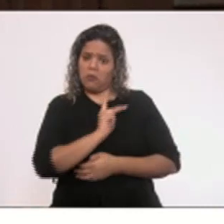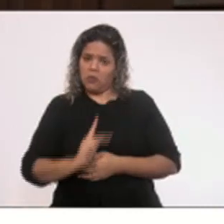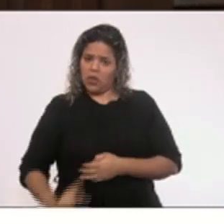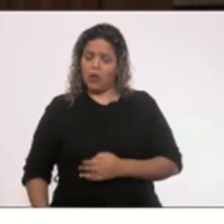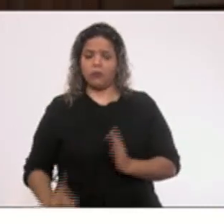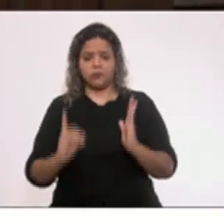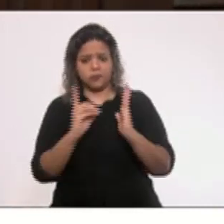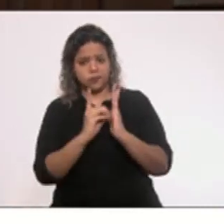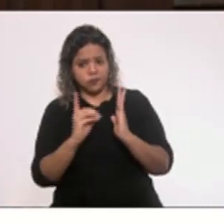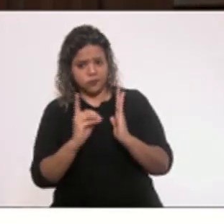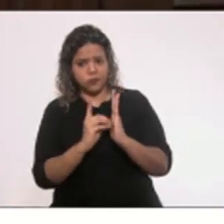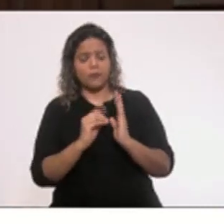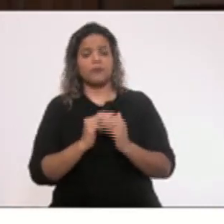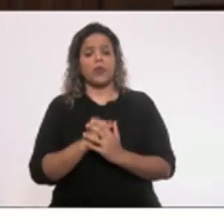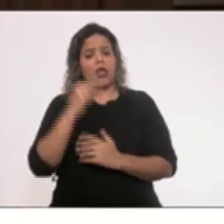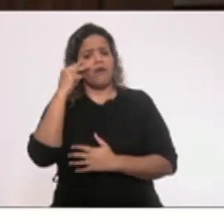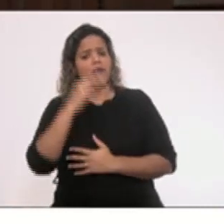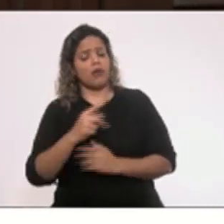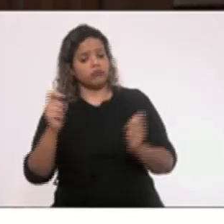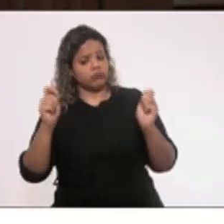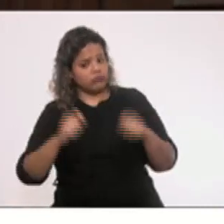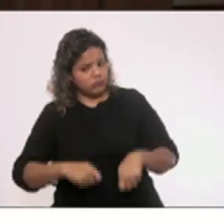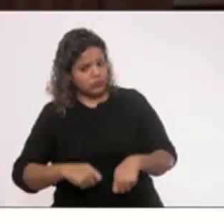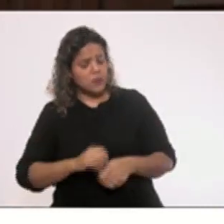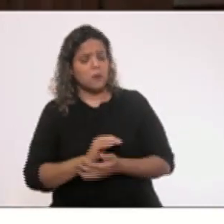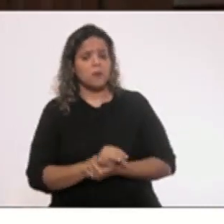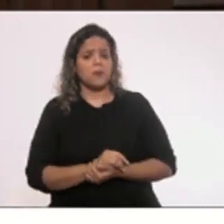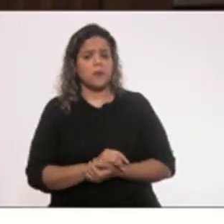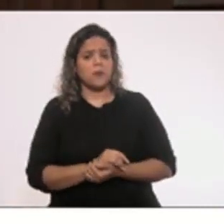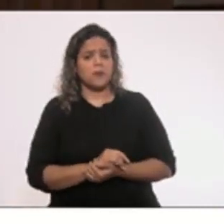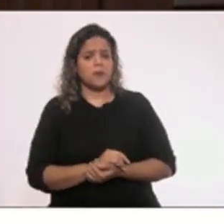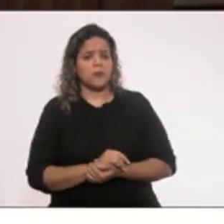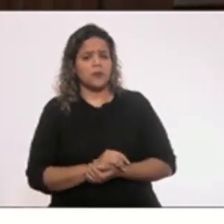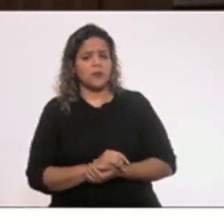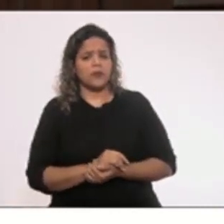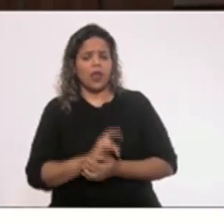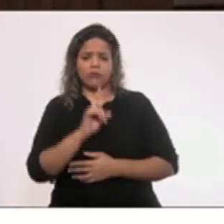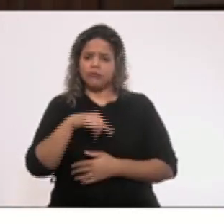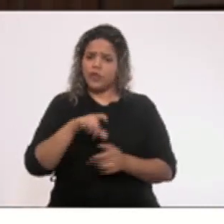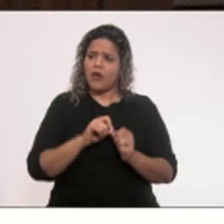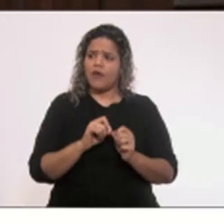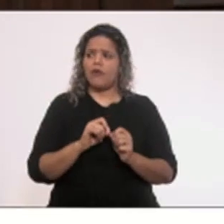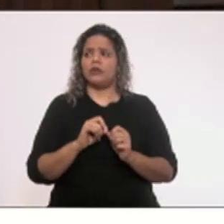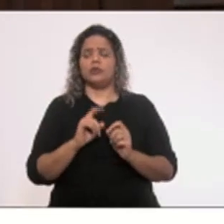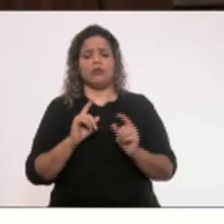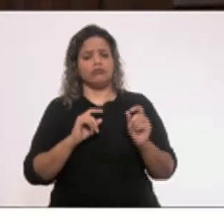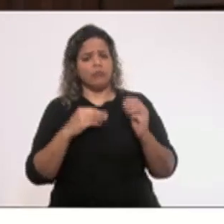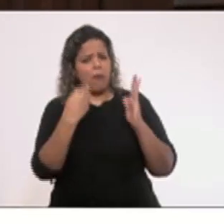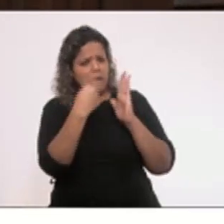do DETRAN para ver a possibilidade de estar incluindo